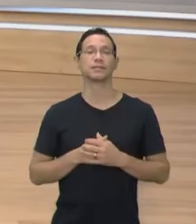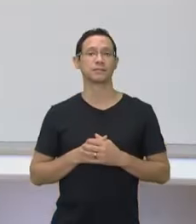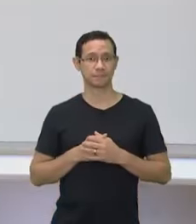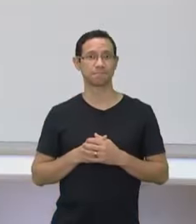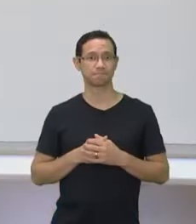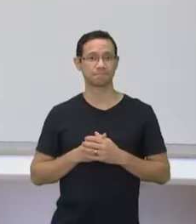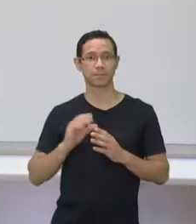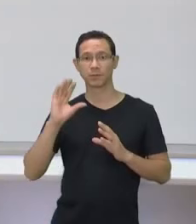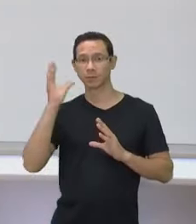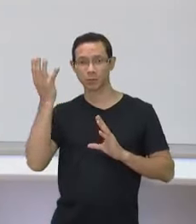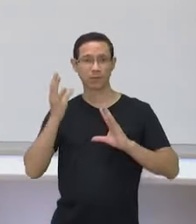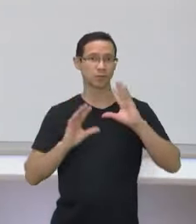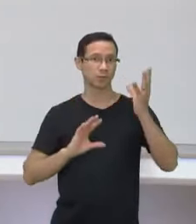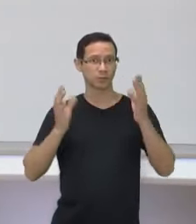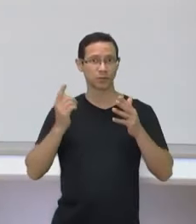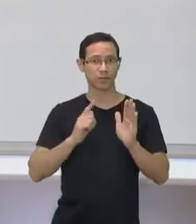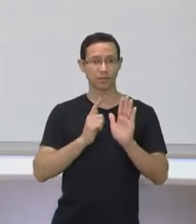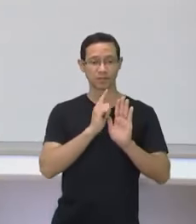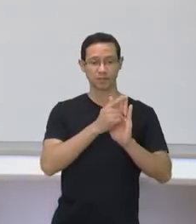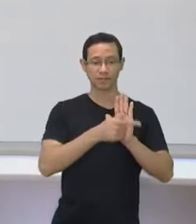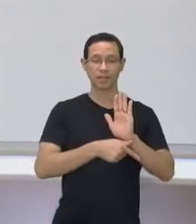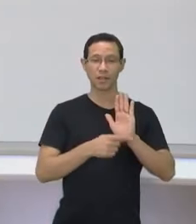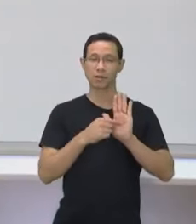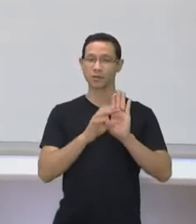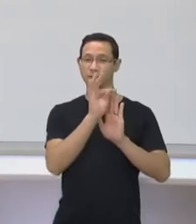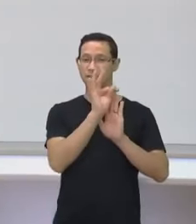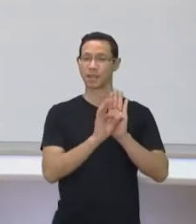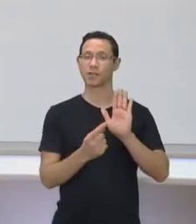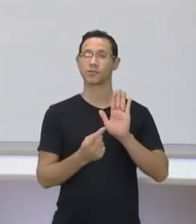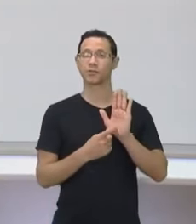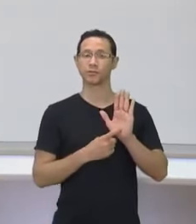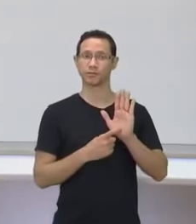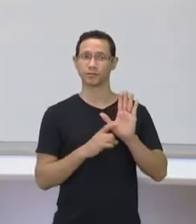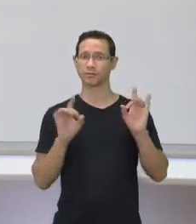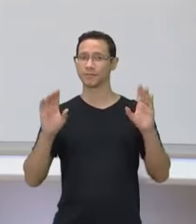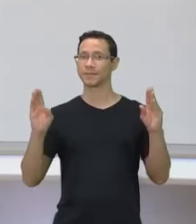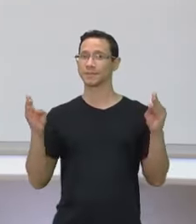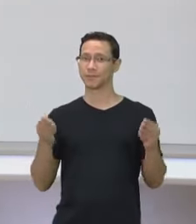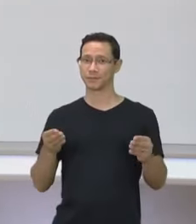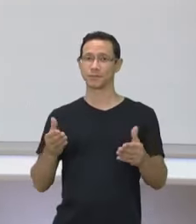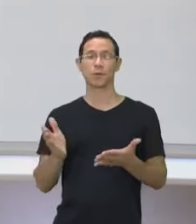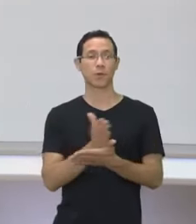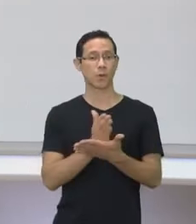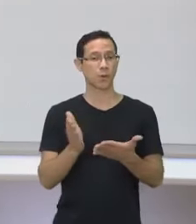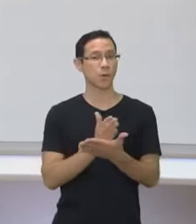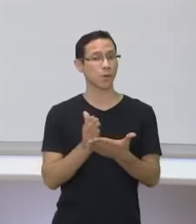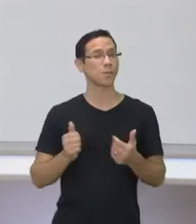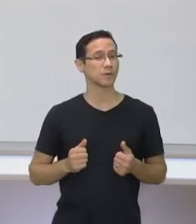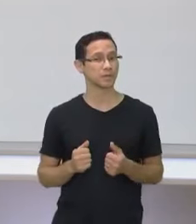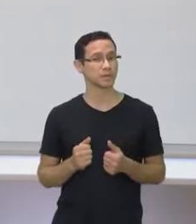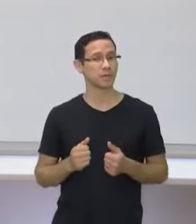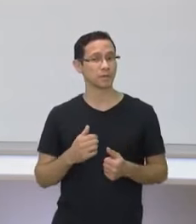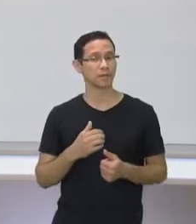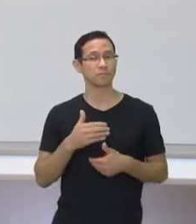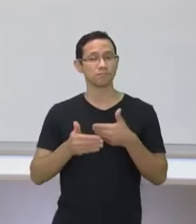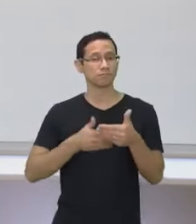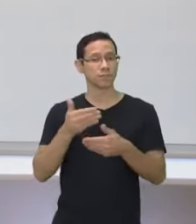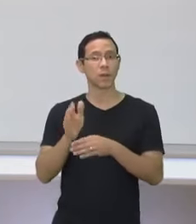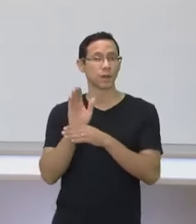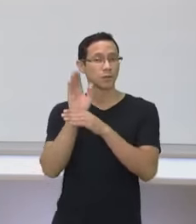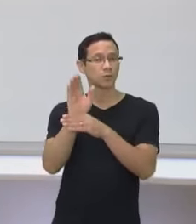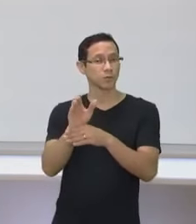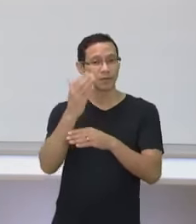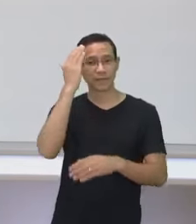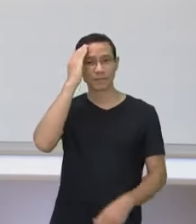a situações de gêneros textuais específicos, né? Então, algumas marcas linguísticas, morfológicas, elas acabam te ajudando